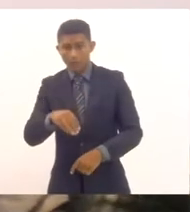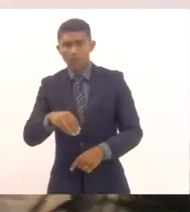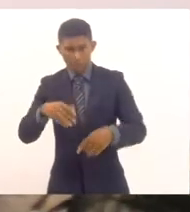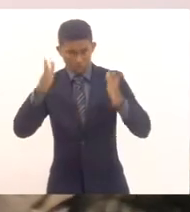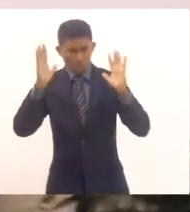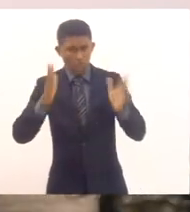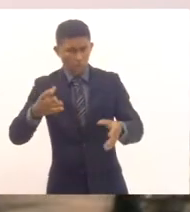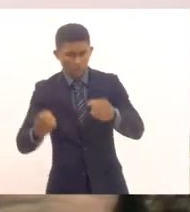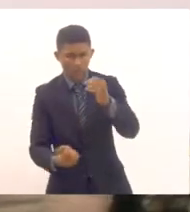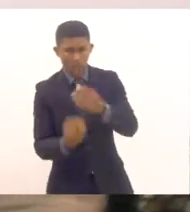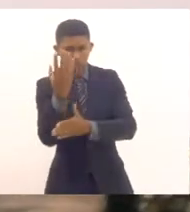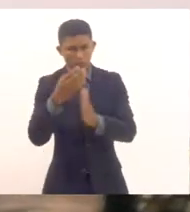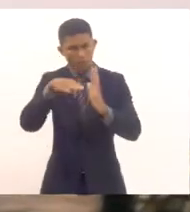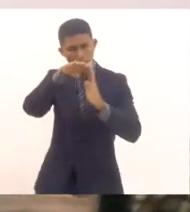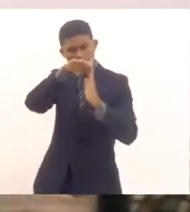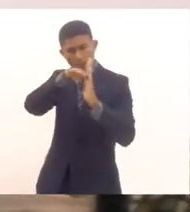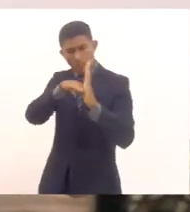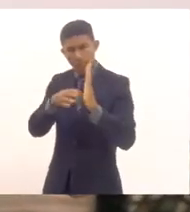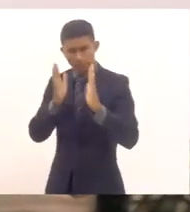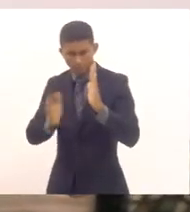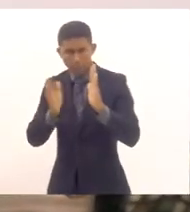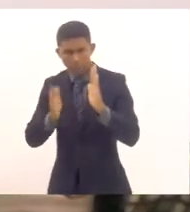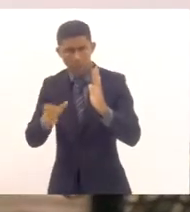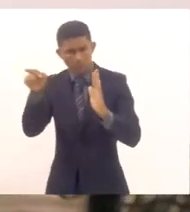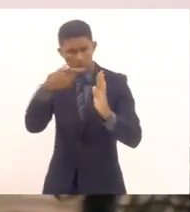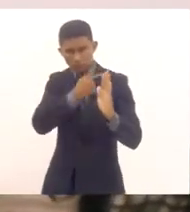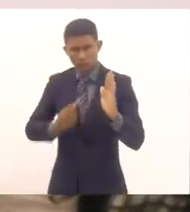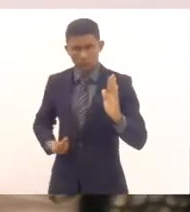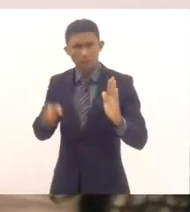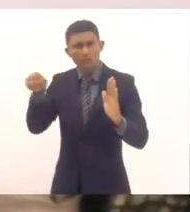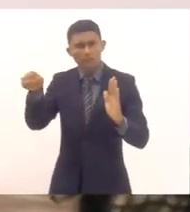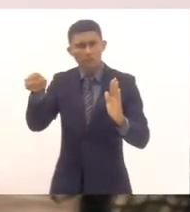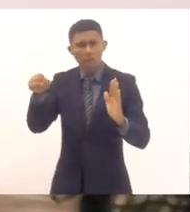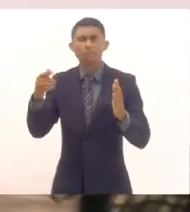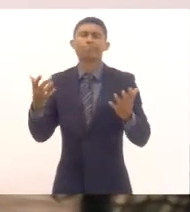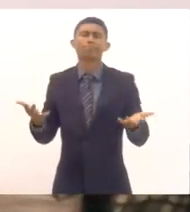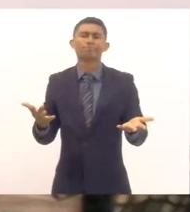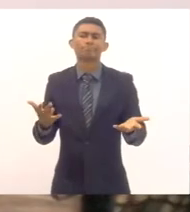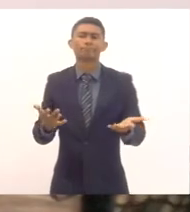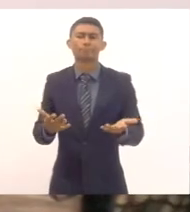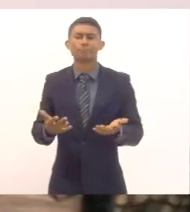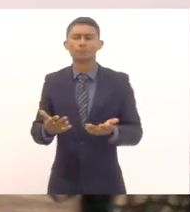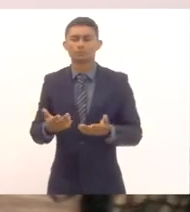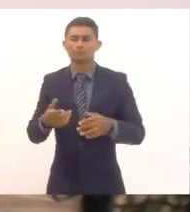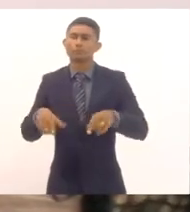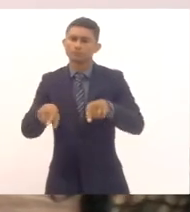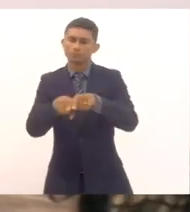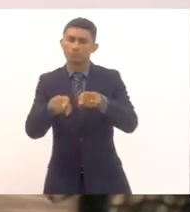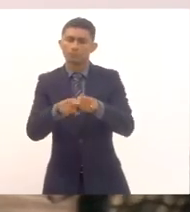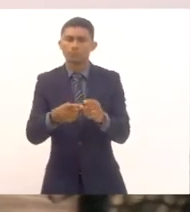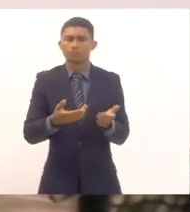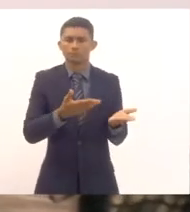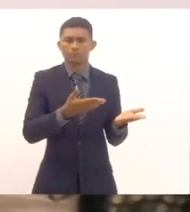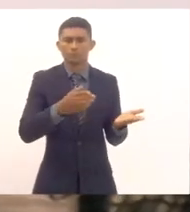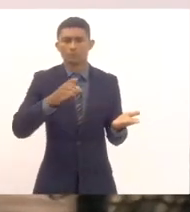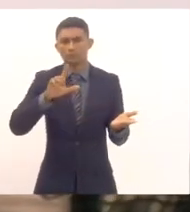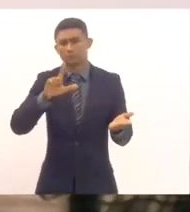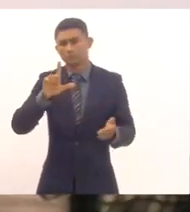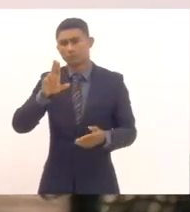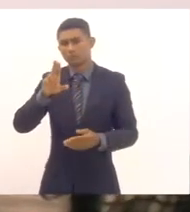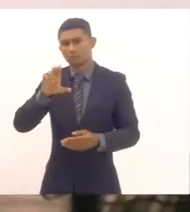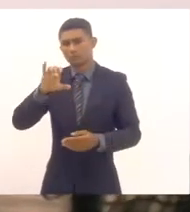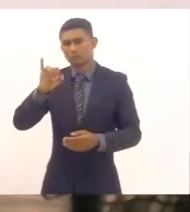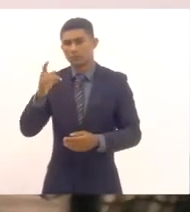porque a mim me parece né E aí também destacando aqui a fala do deputado a Lucinha quando ela